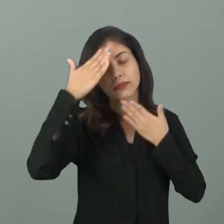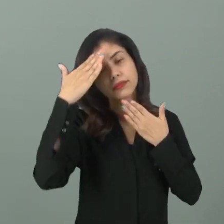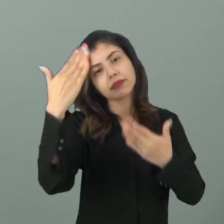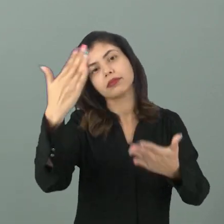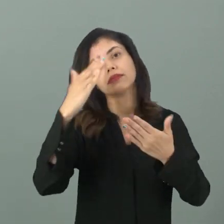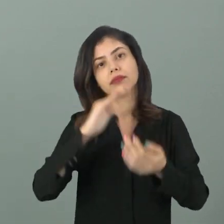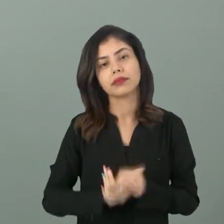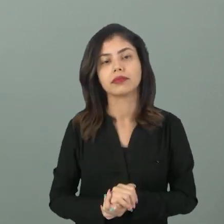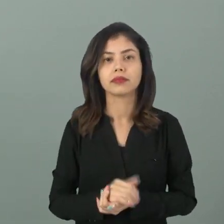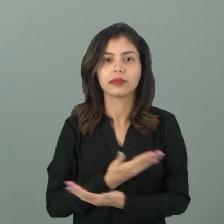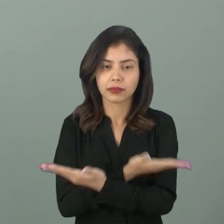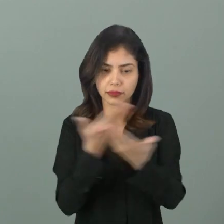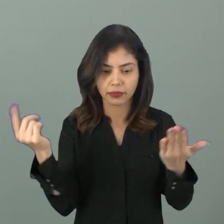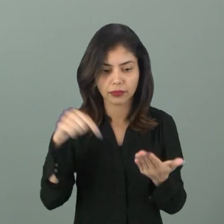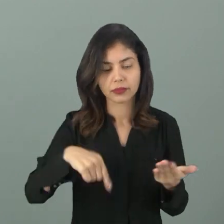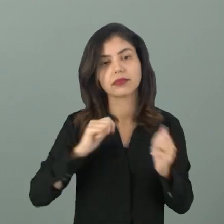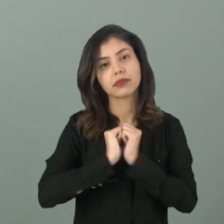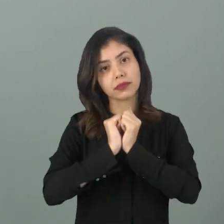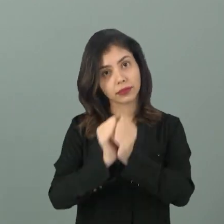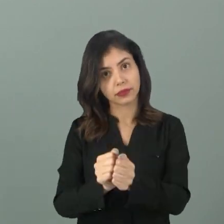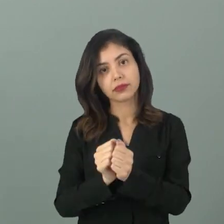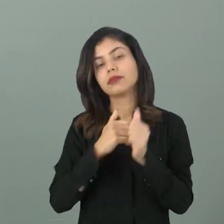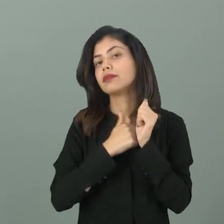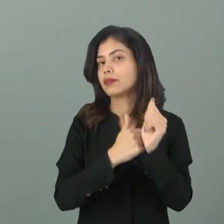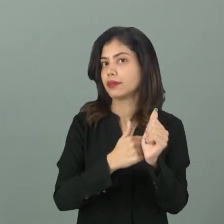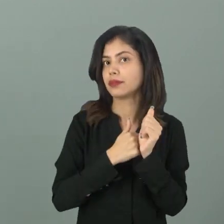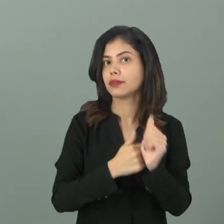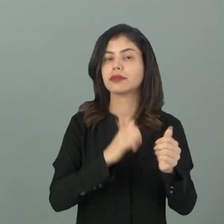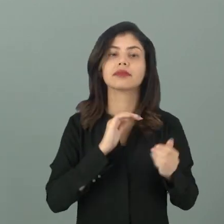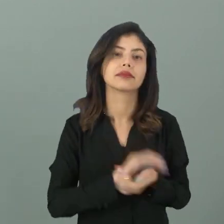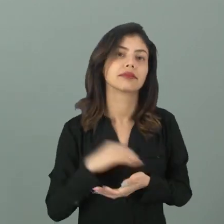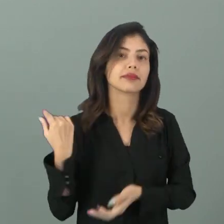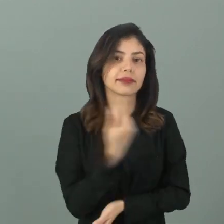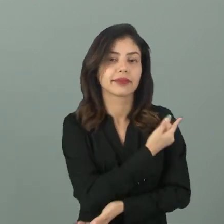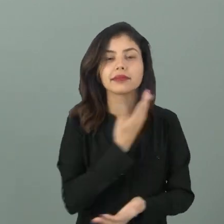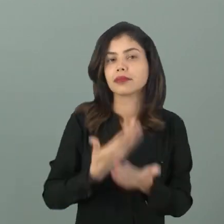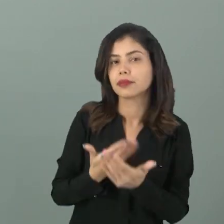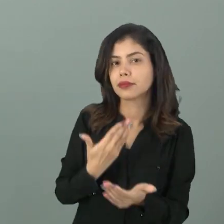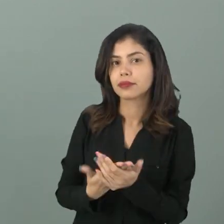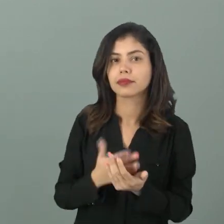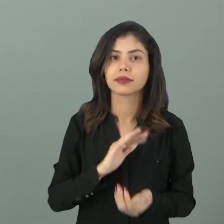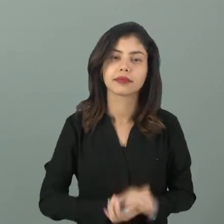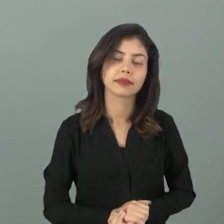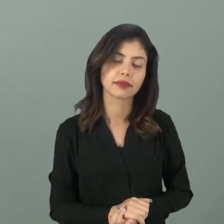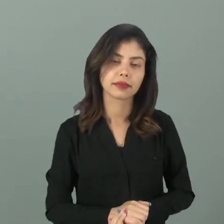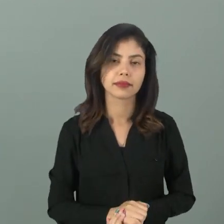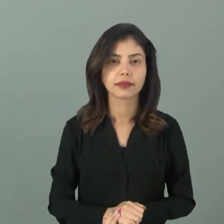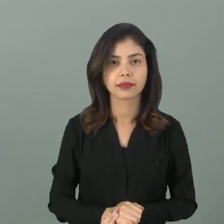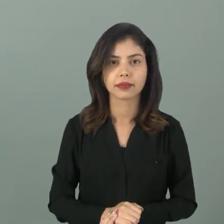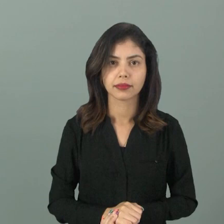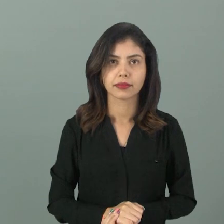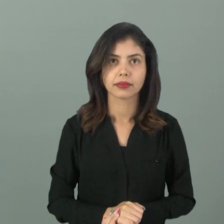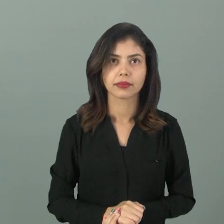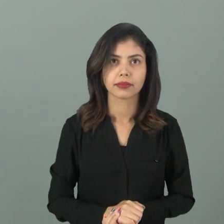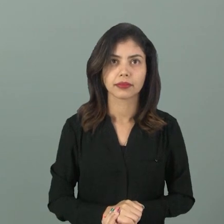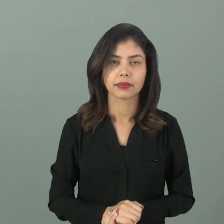agradeço por você estar aqui conosco, nos acompanhando a nossa aula e